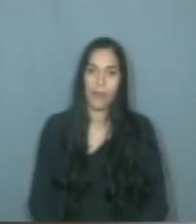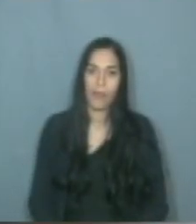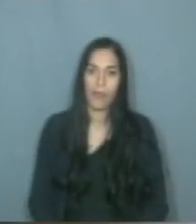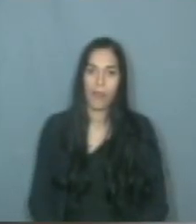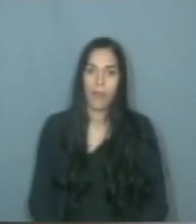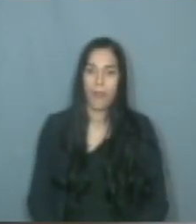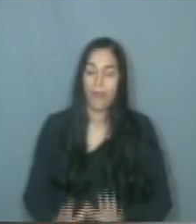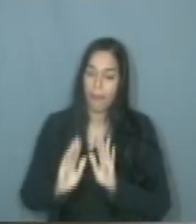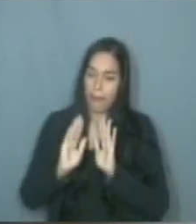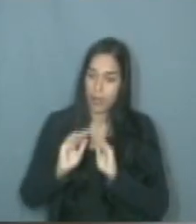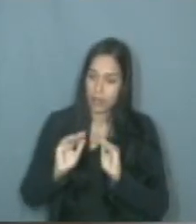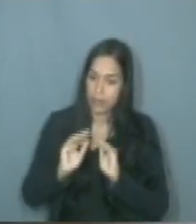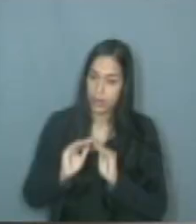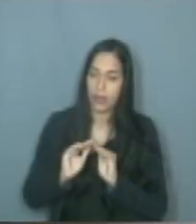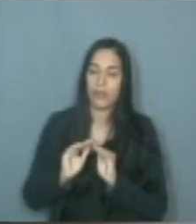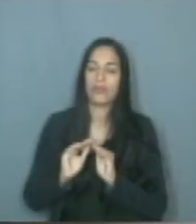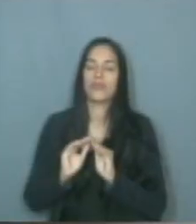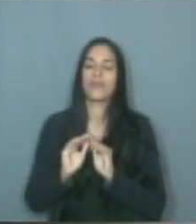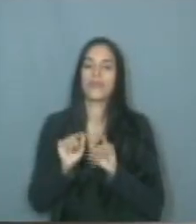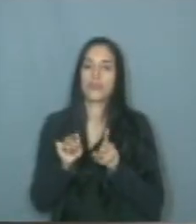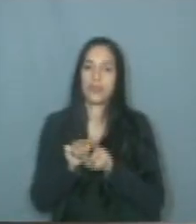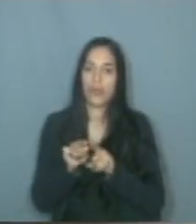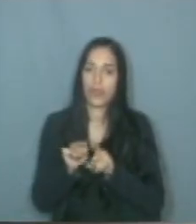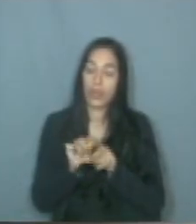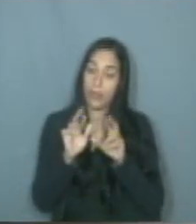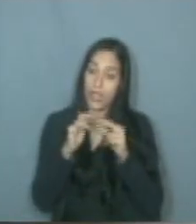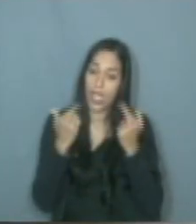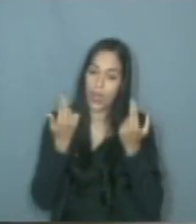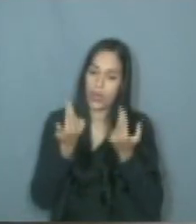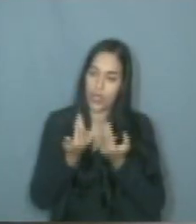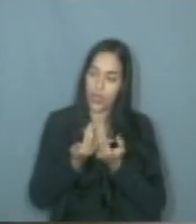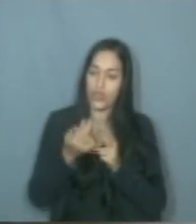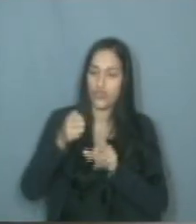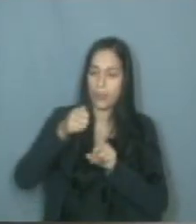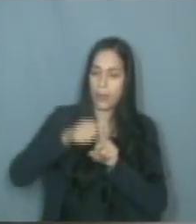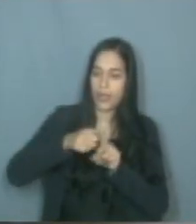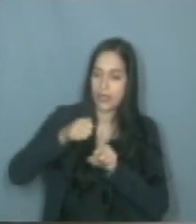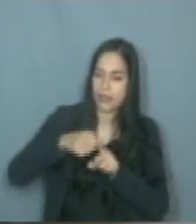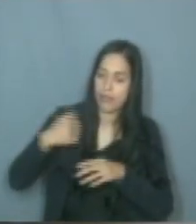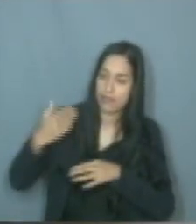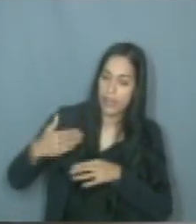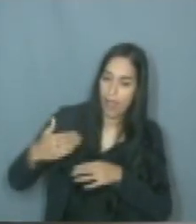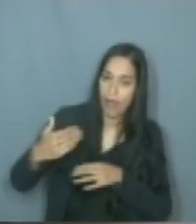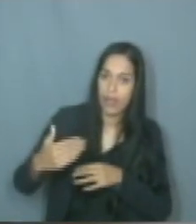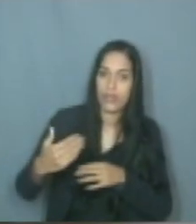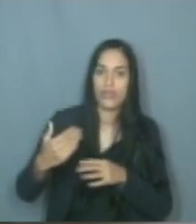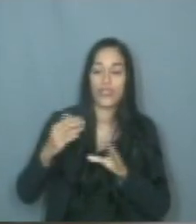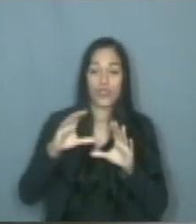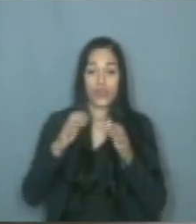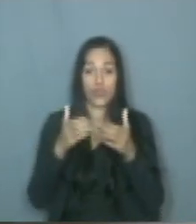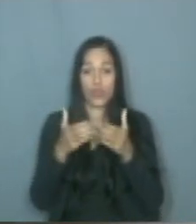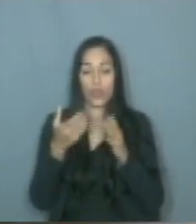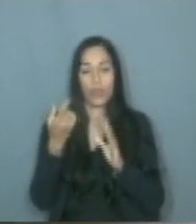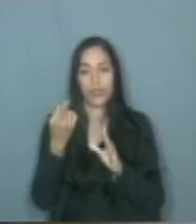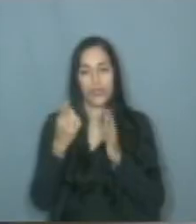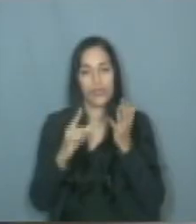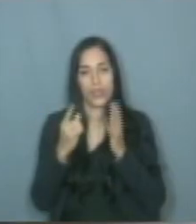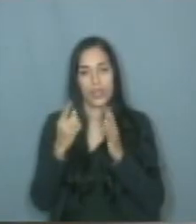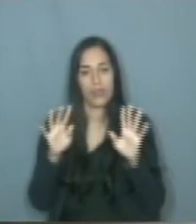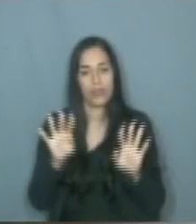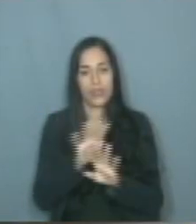Também pedimos a realização de reuniões periódicas entre os blocos líricos e a Prefeitura